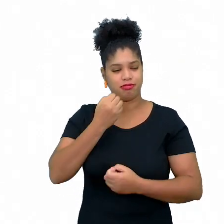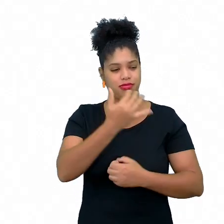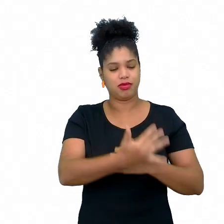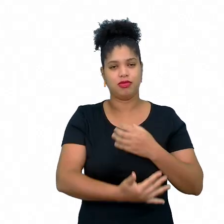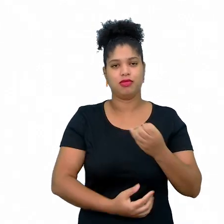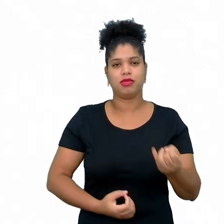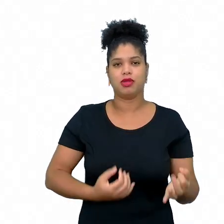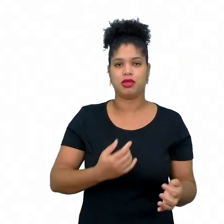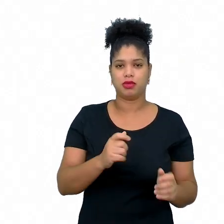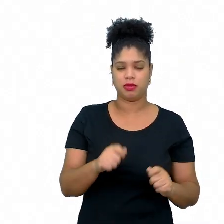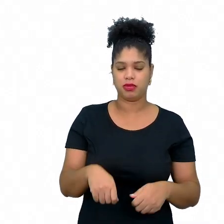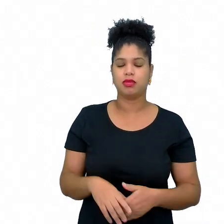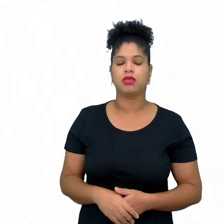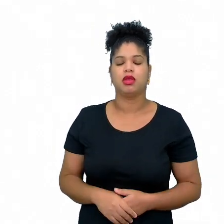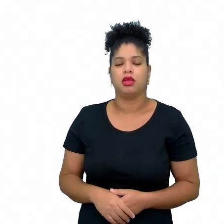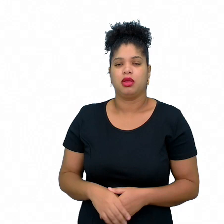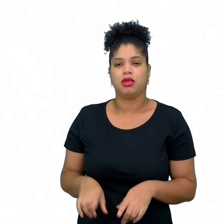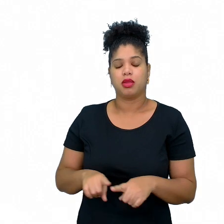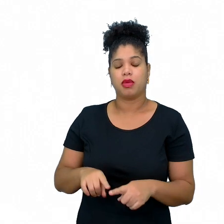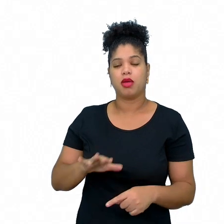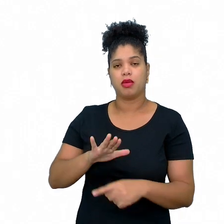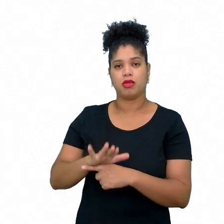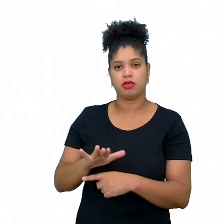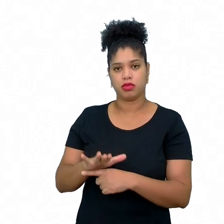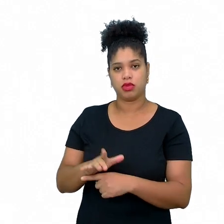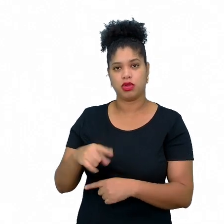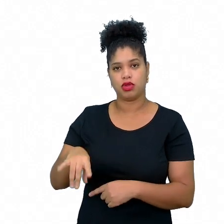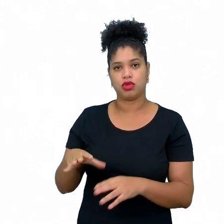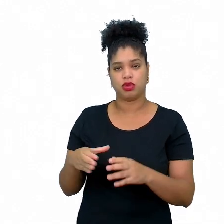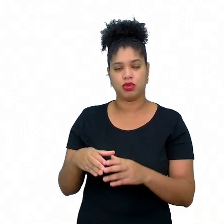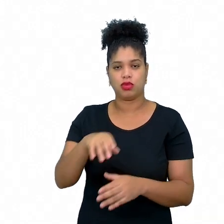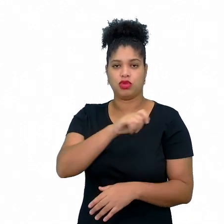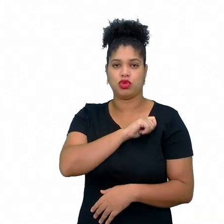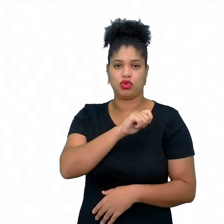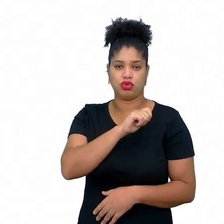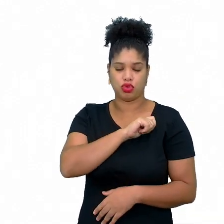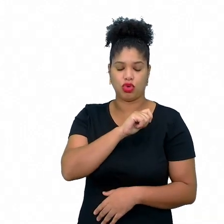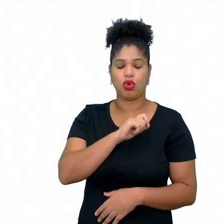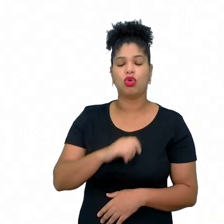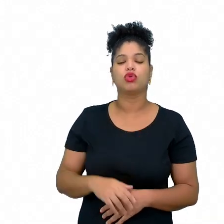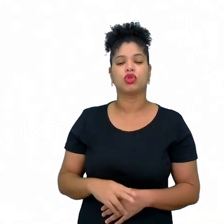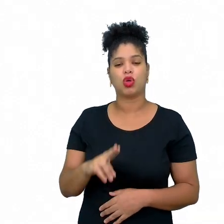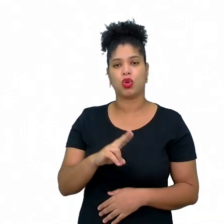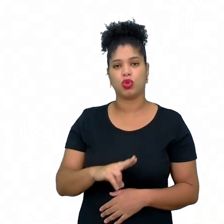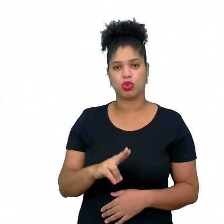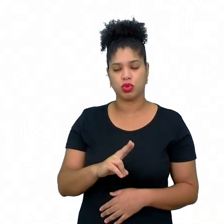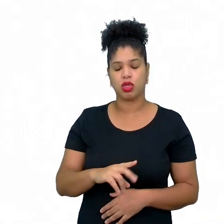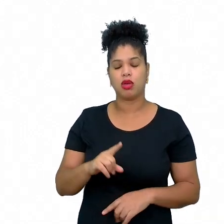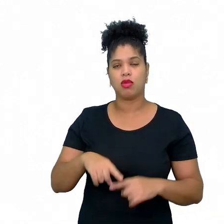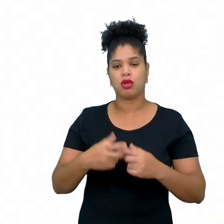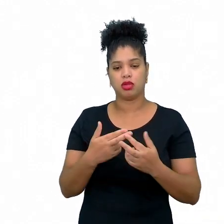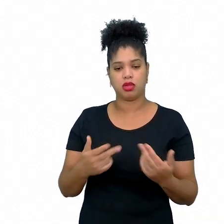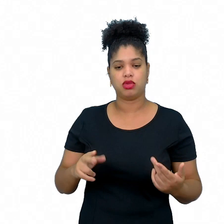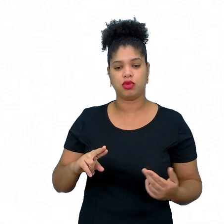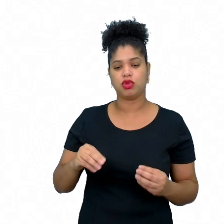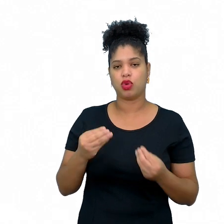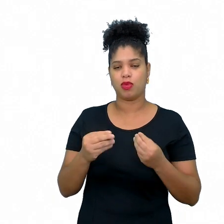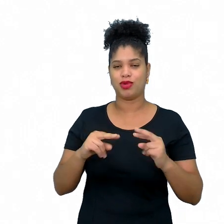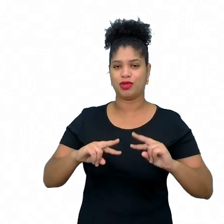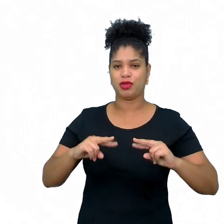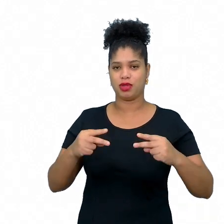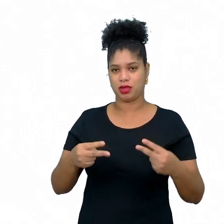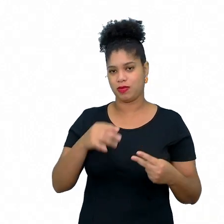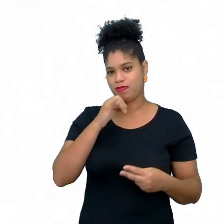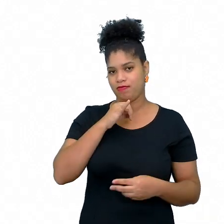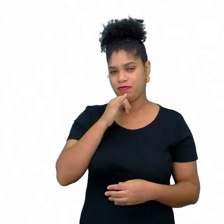professor com acesso a outros links, a outros materiais, né? Também nós